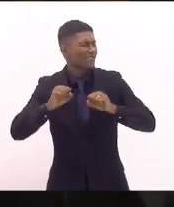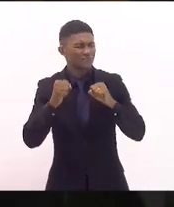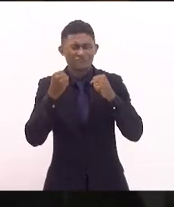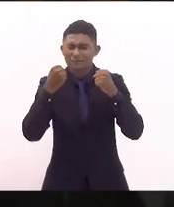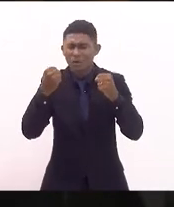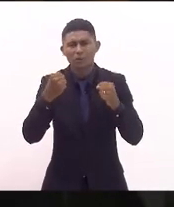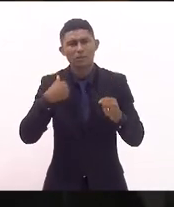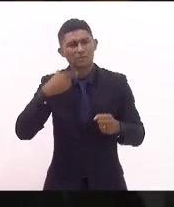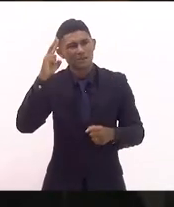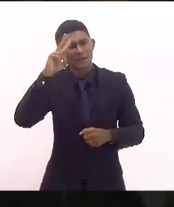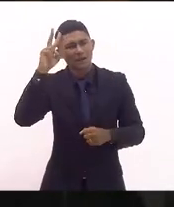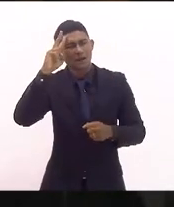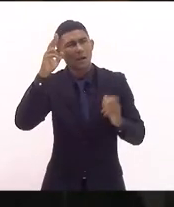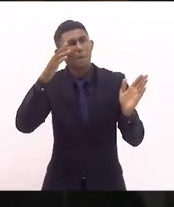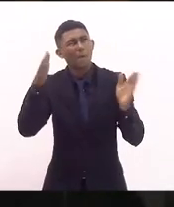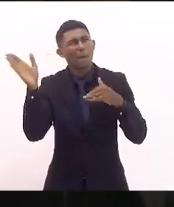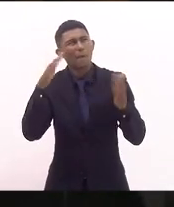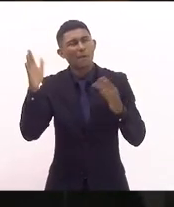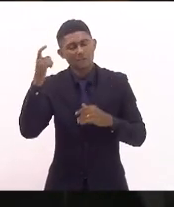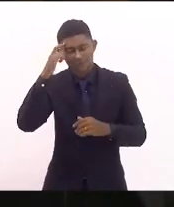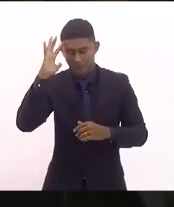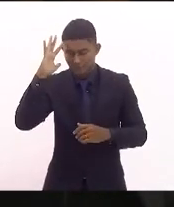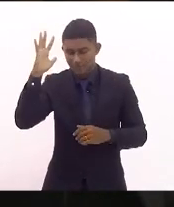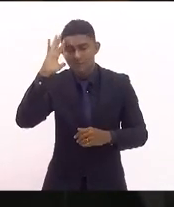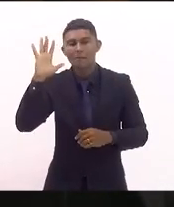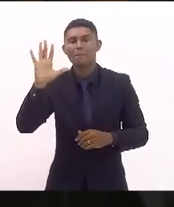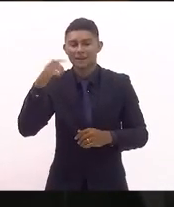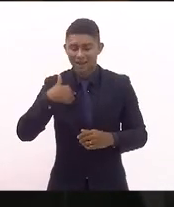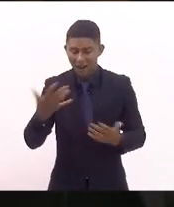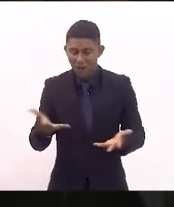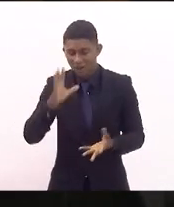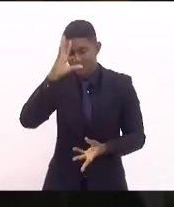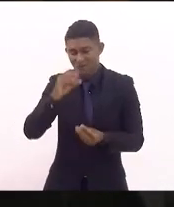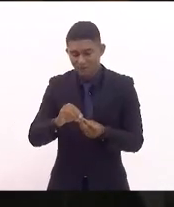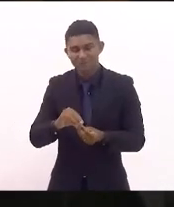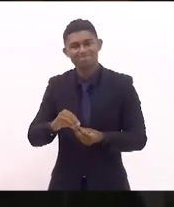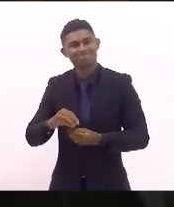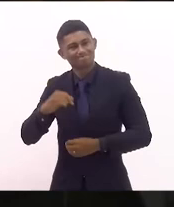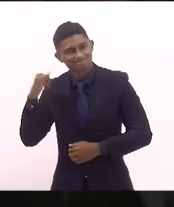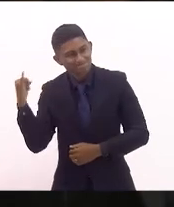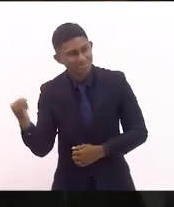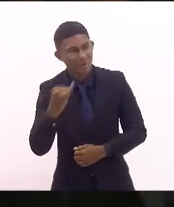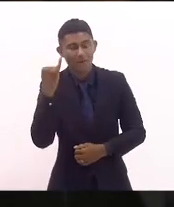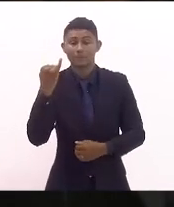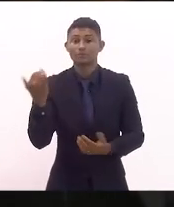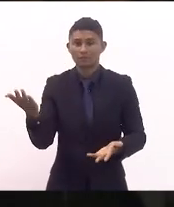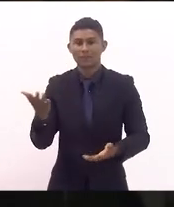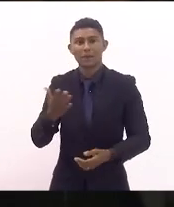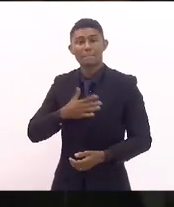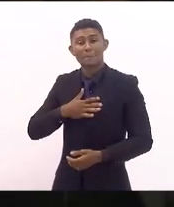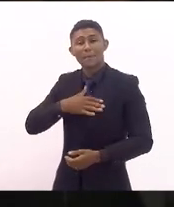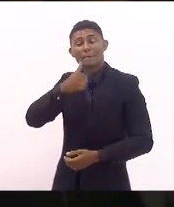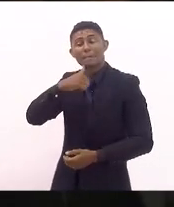escolhas difíceis, mas que valeram muito, muito a pena. Repetirei o que disse para minha